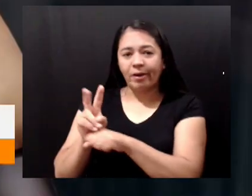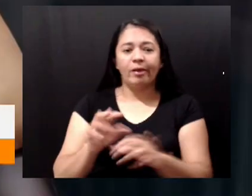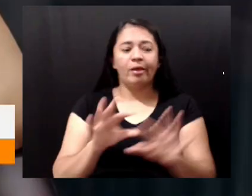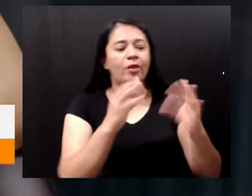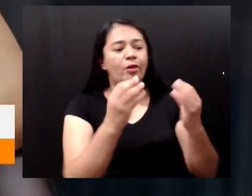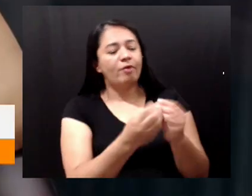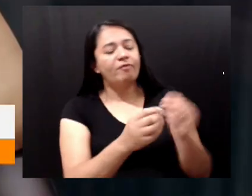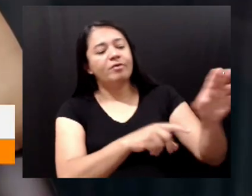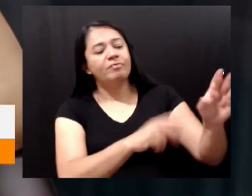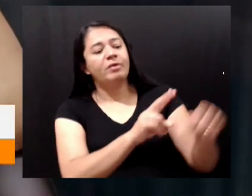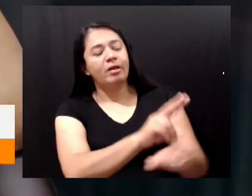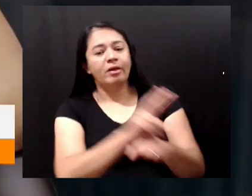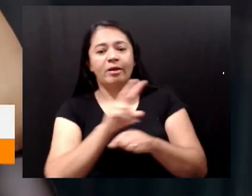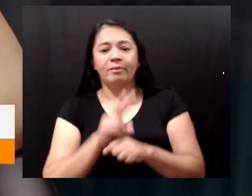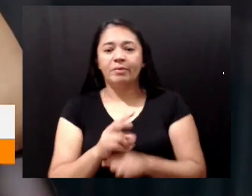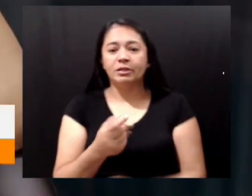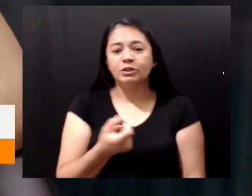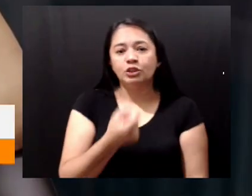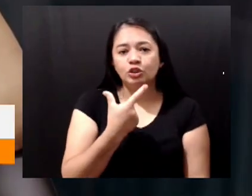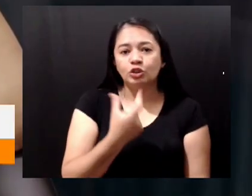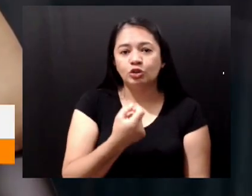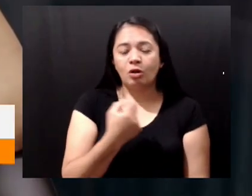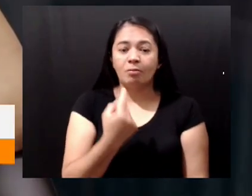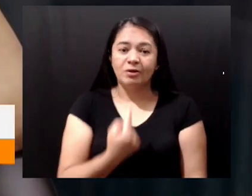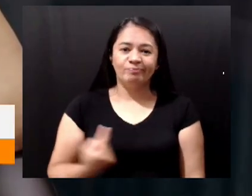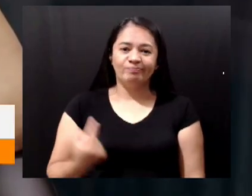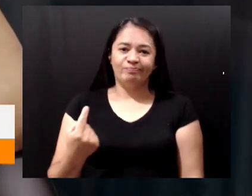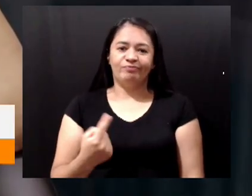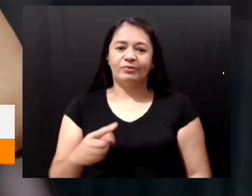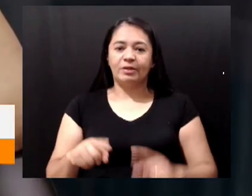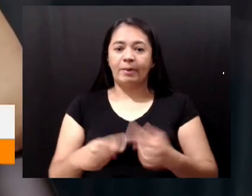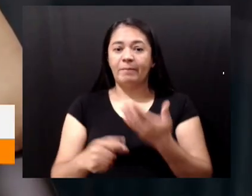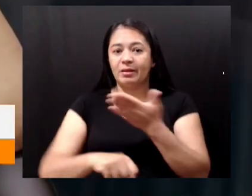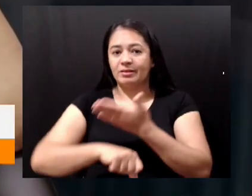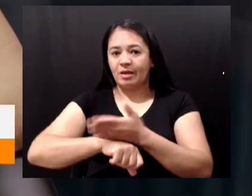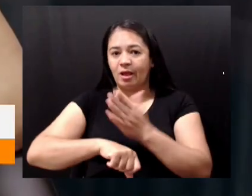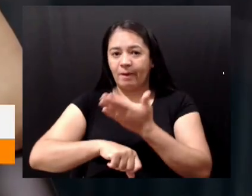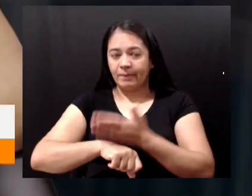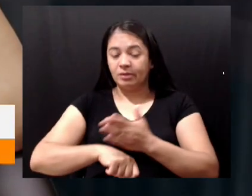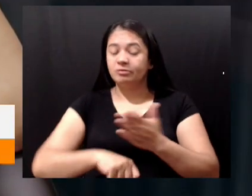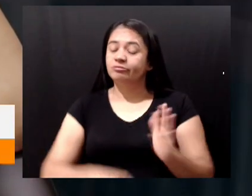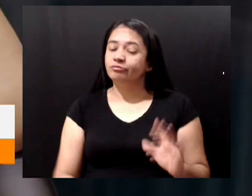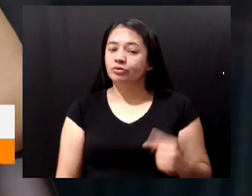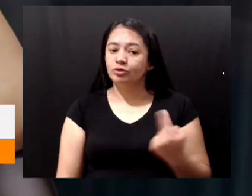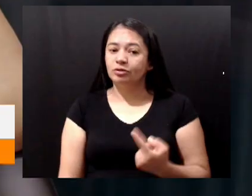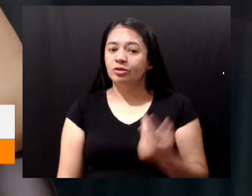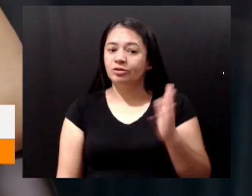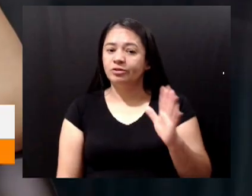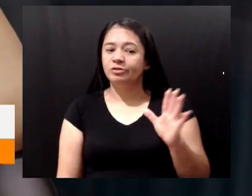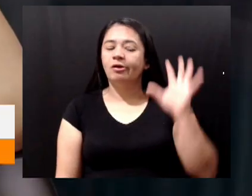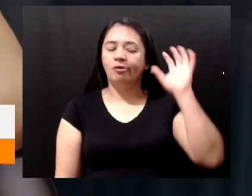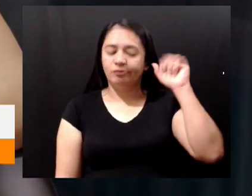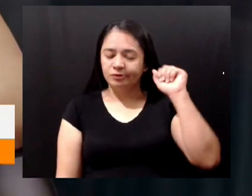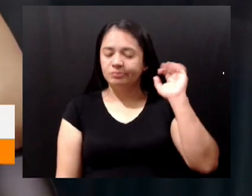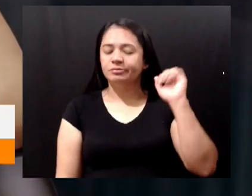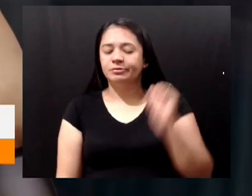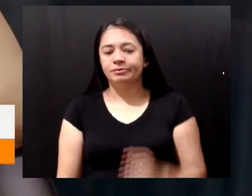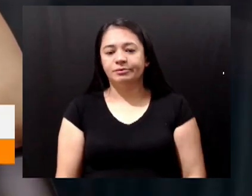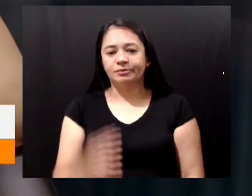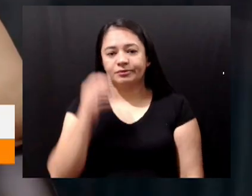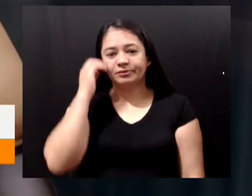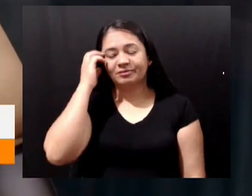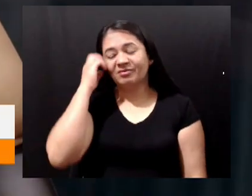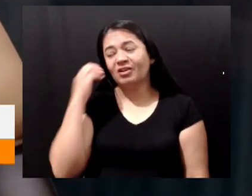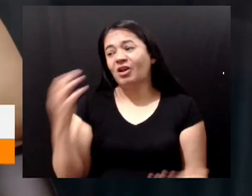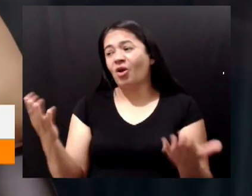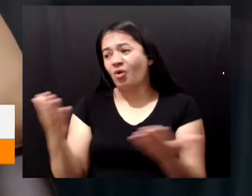se automedicando, né? Na prática clínica do consultório, nós ouvimos muito isso. Né, doutor, poxa, eu acabei pegando